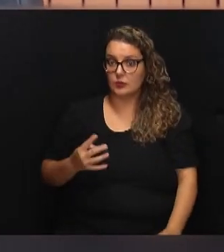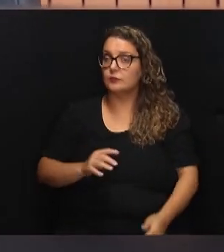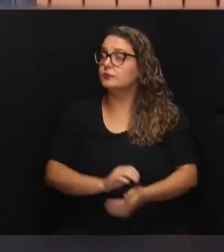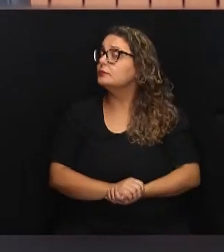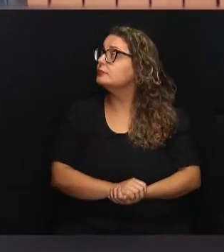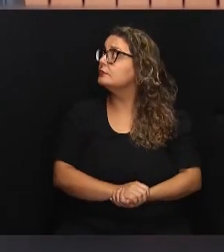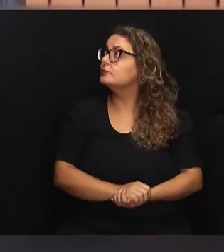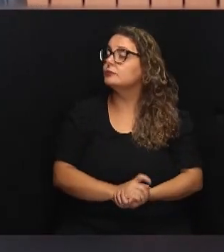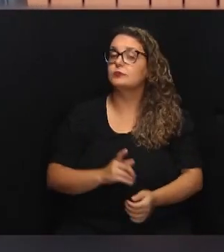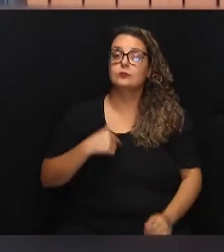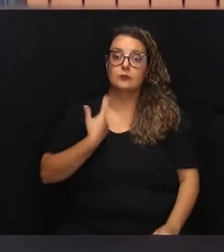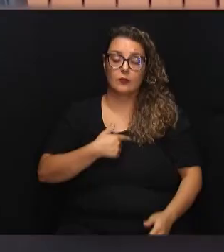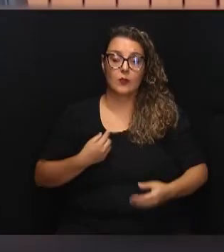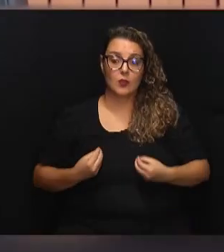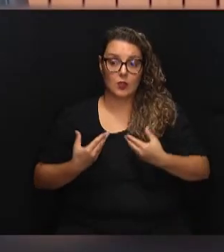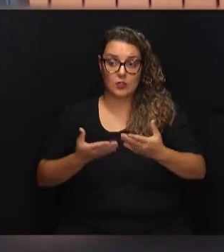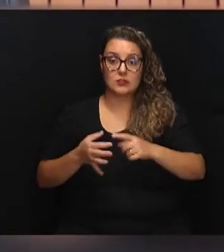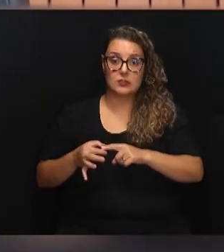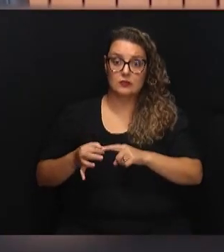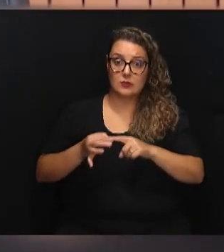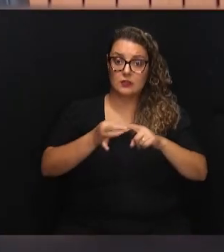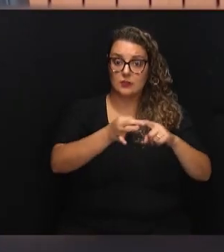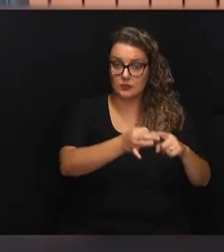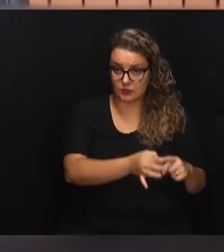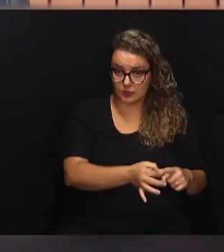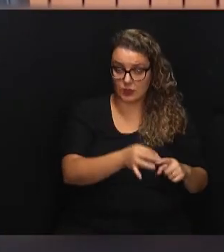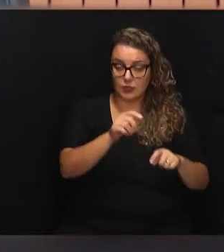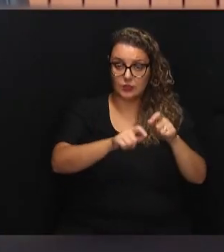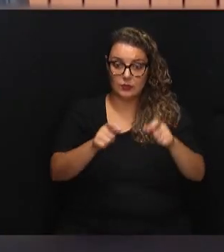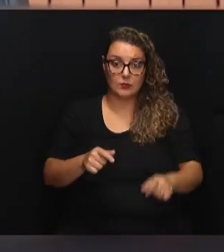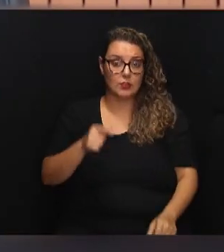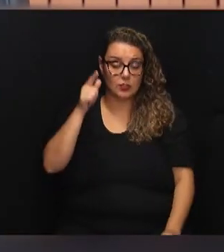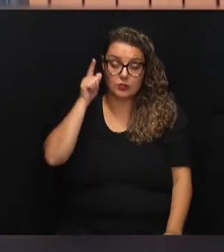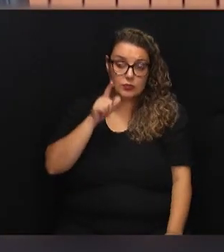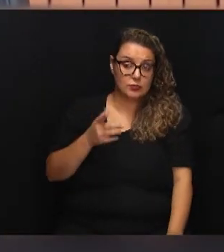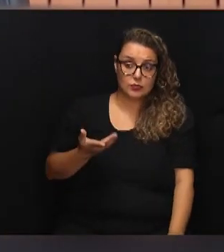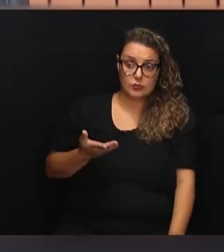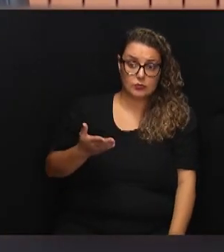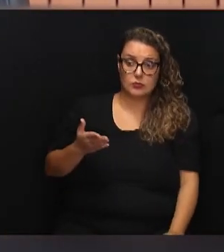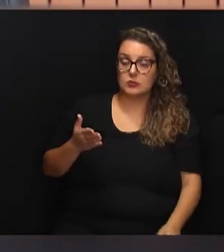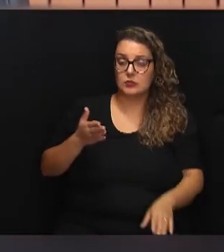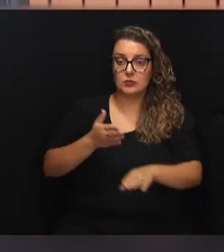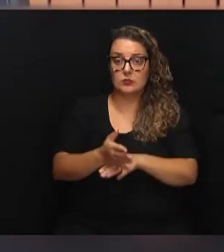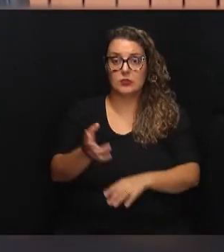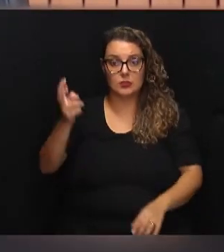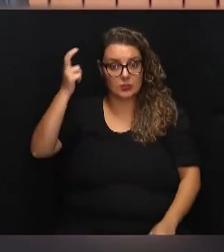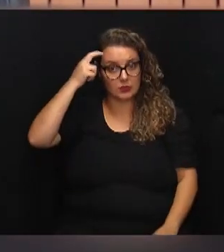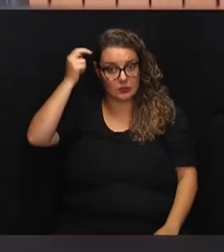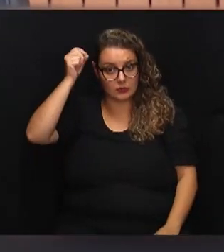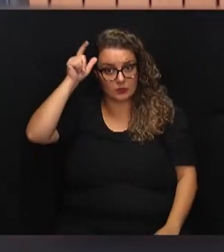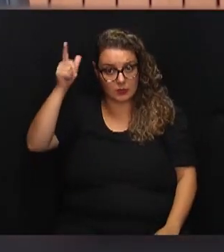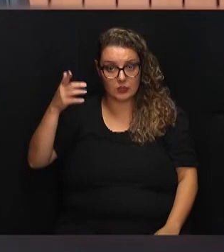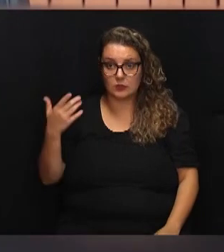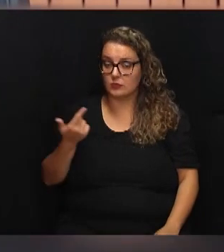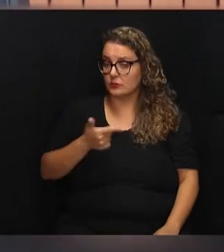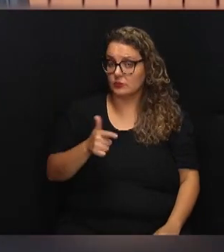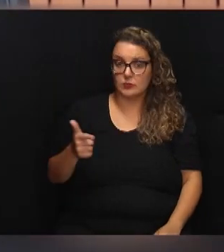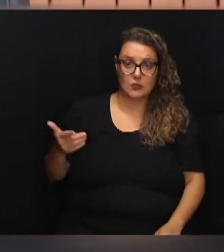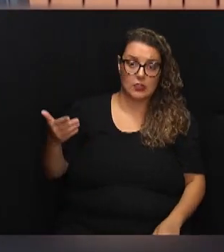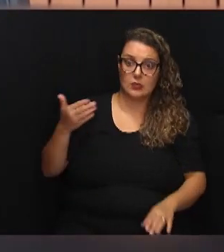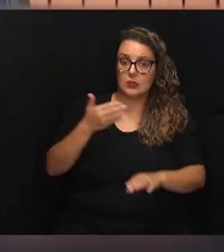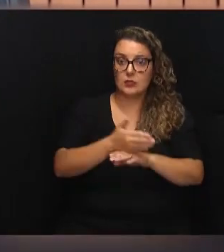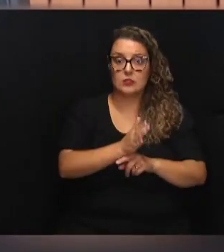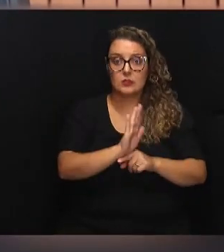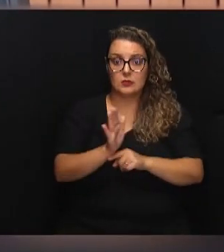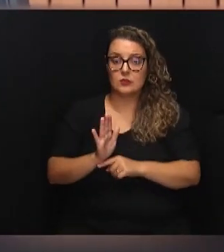A gente levar às periferias, aquelas pessoas que não conseguem ter acesso à cultura, ter acesso a um